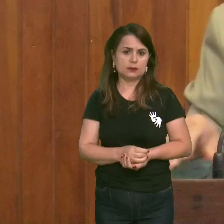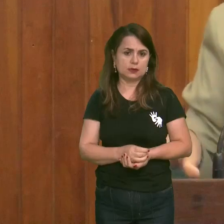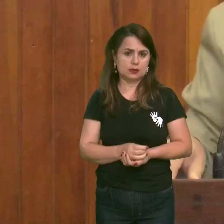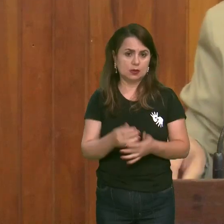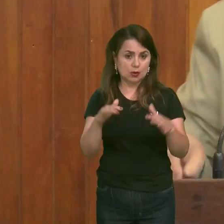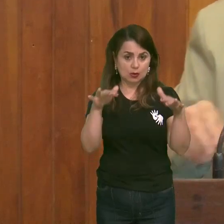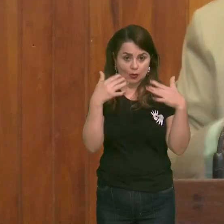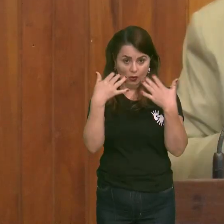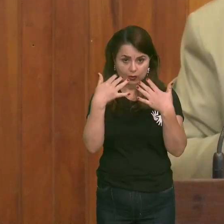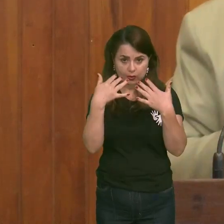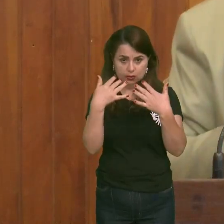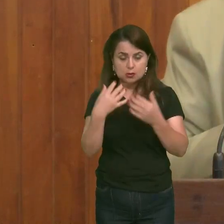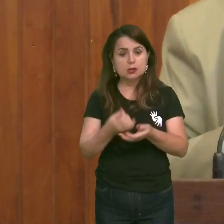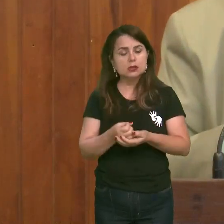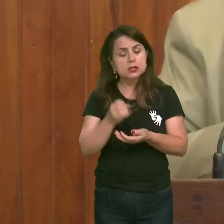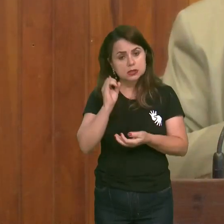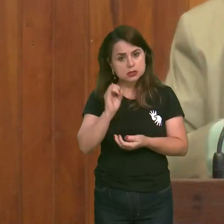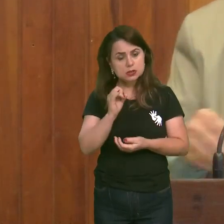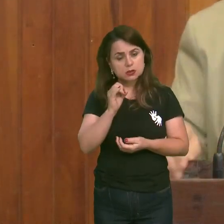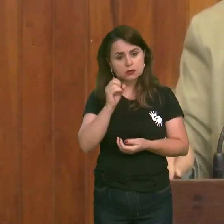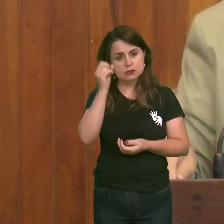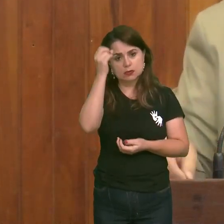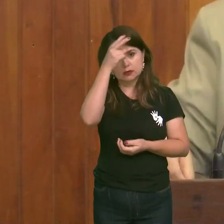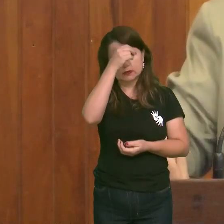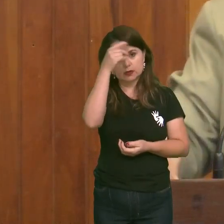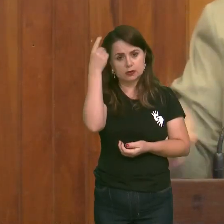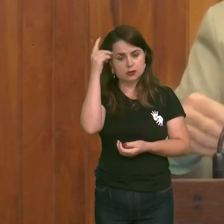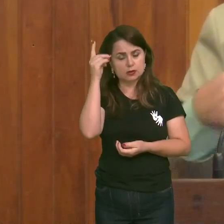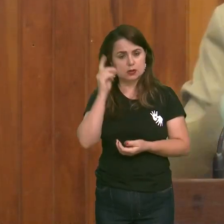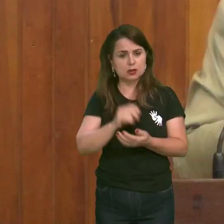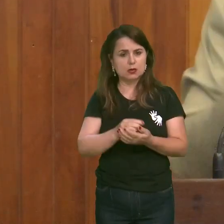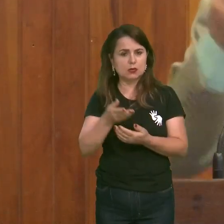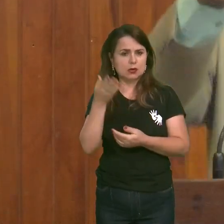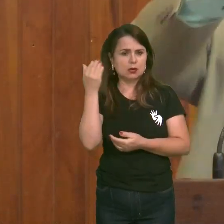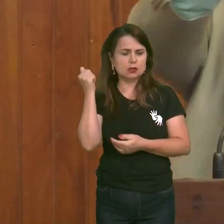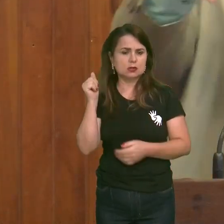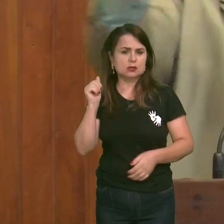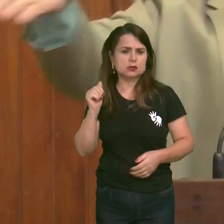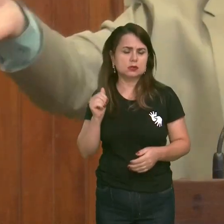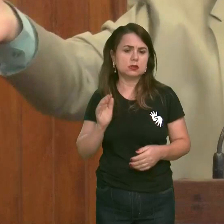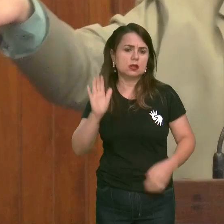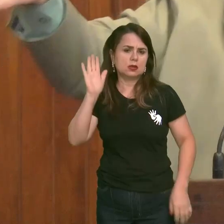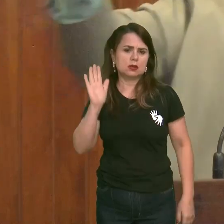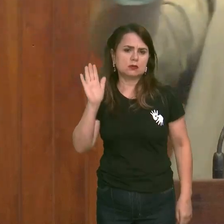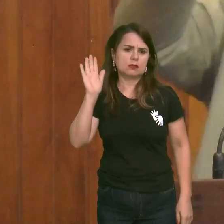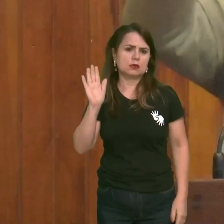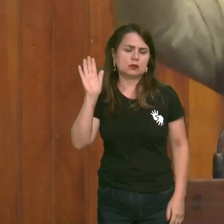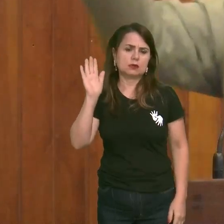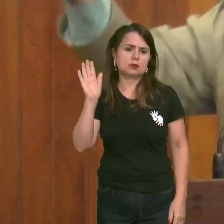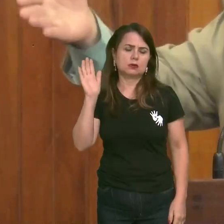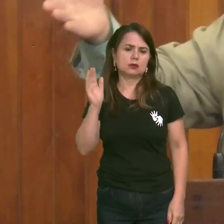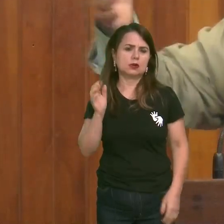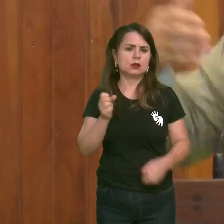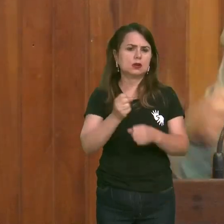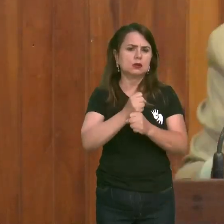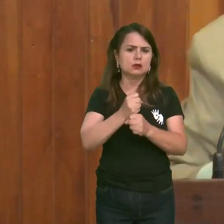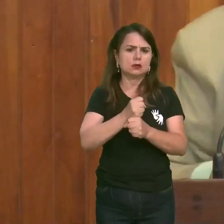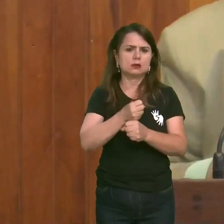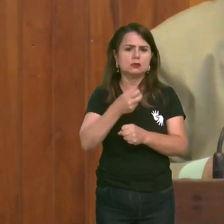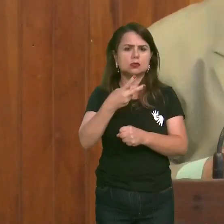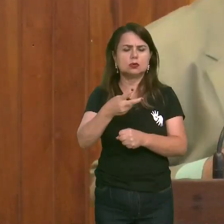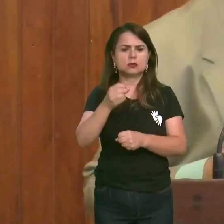o prefeito Daniel e eu me lembro que na campanha eu fui testemunha ocular da história estava junto em 2012